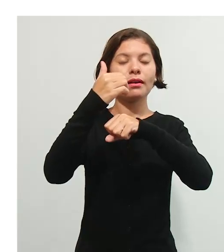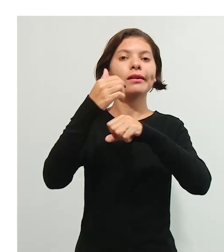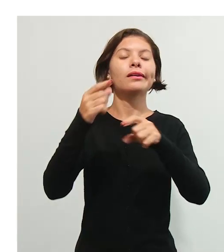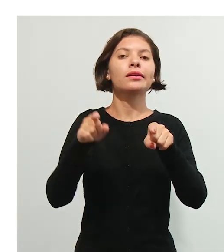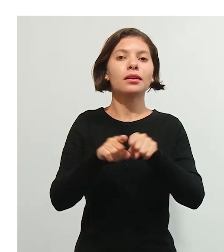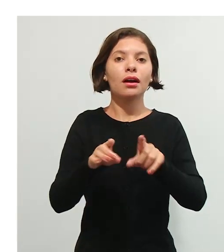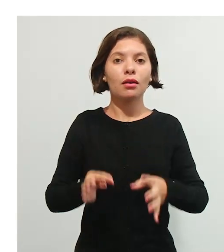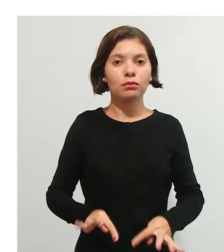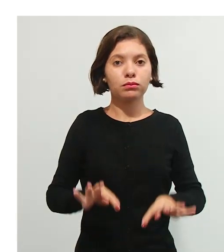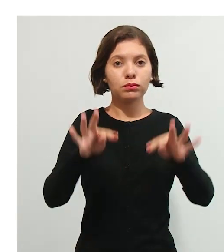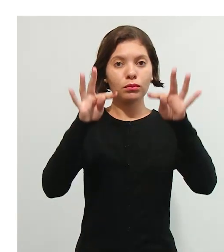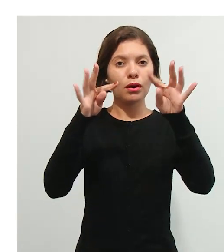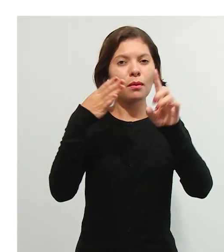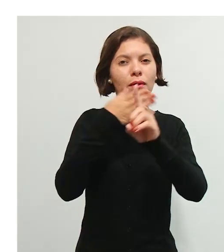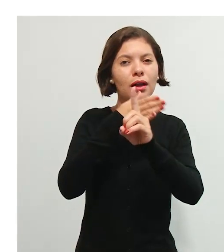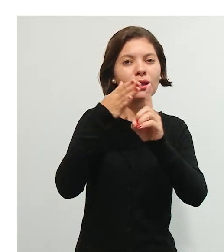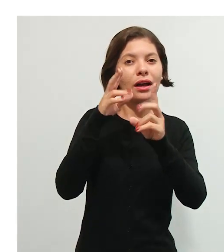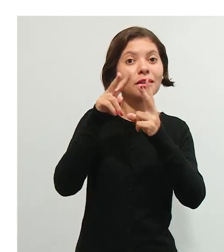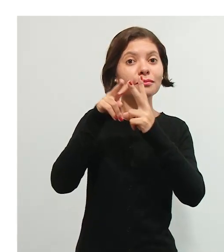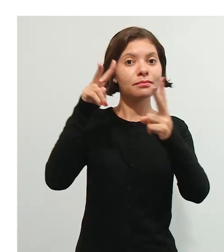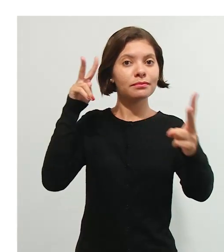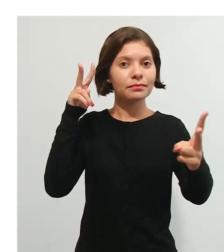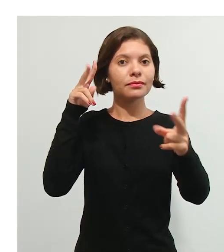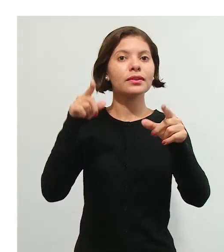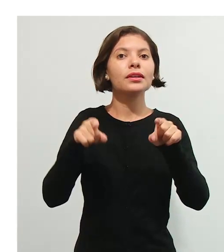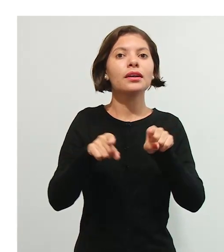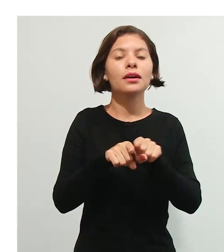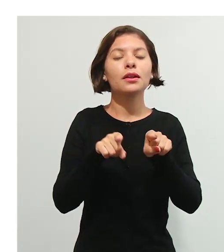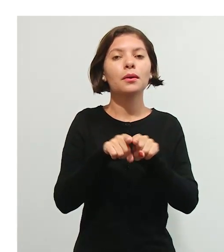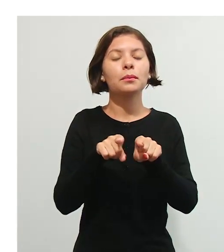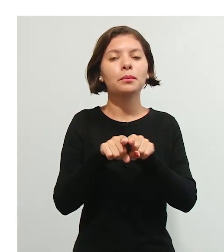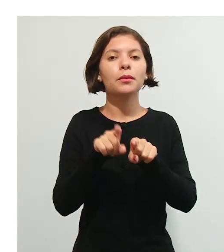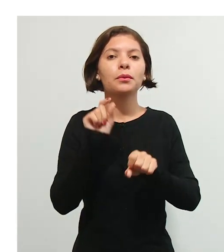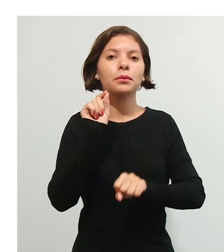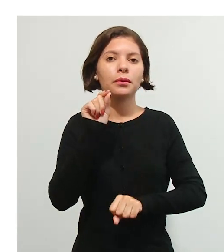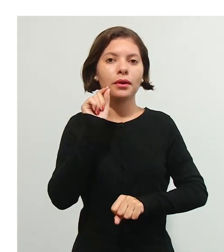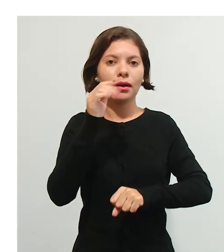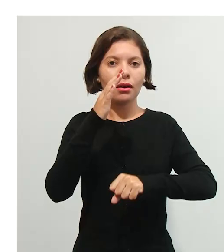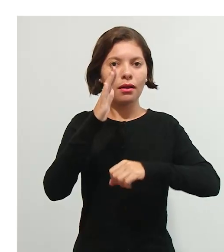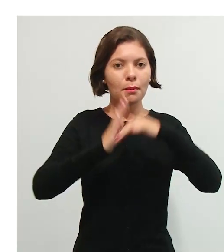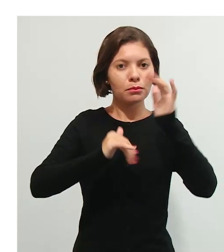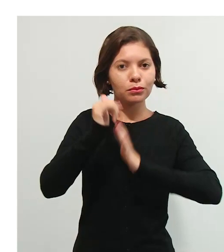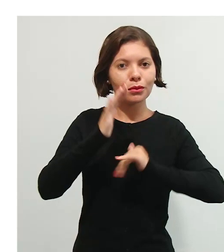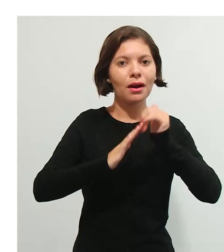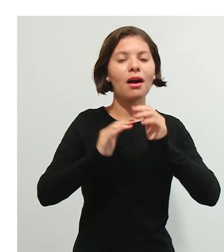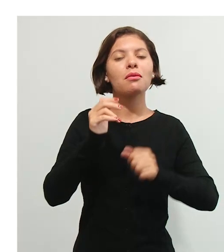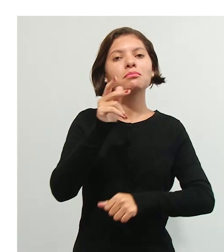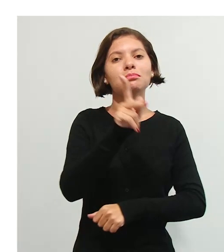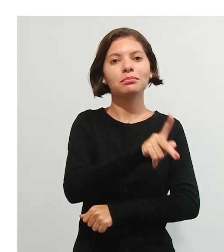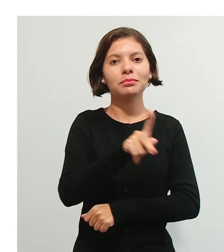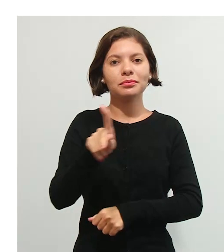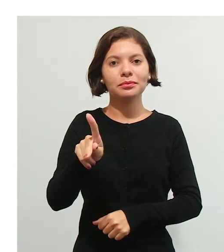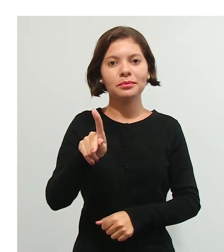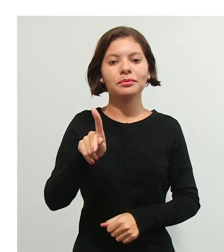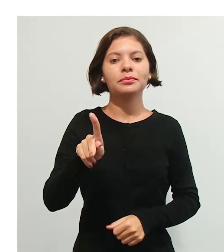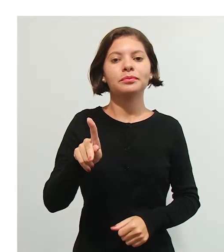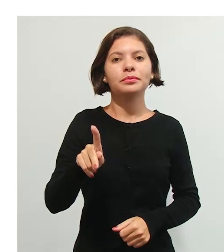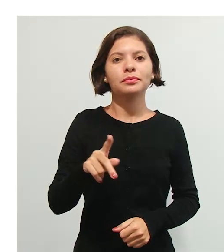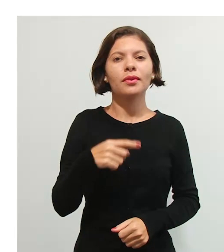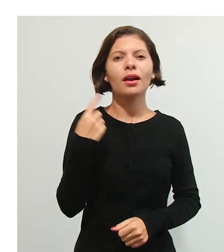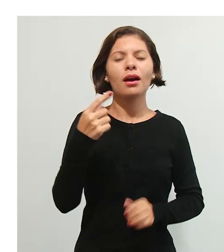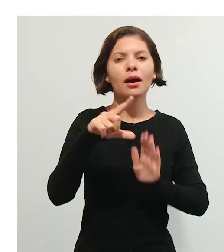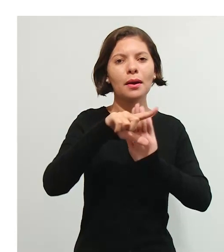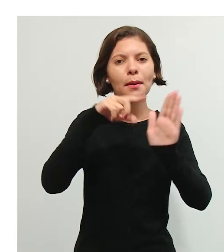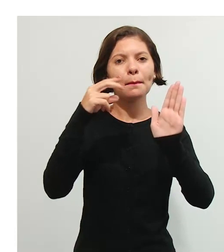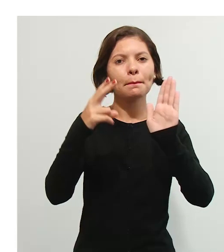e tecnológica na modalidade EAD assim como no Exercício da profissão de professor a